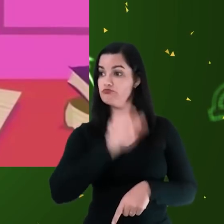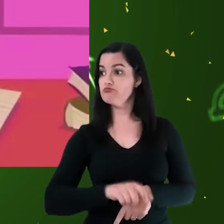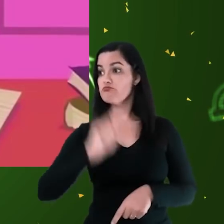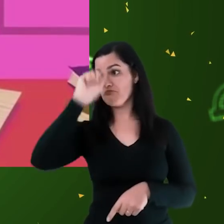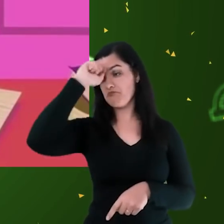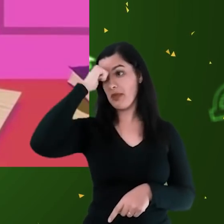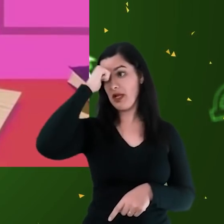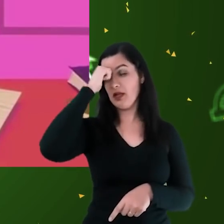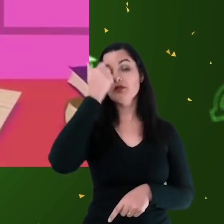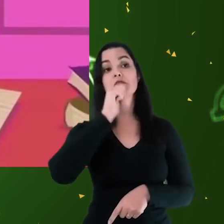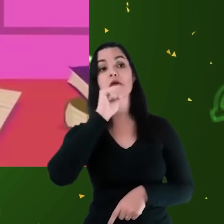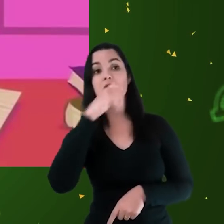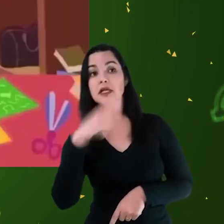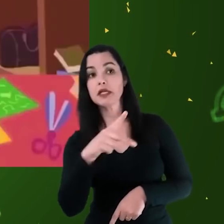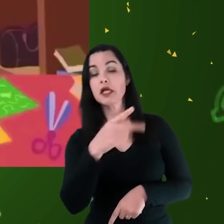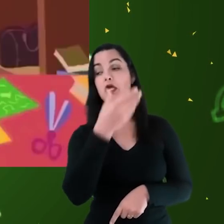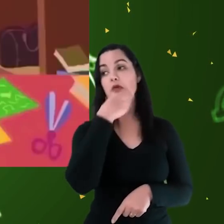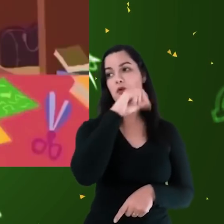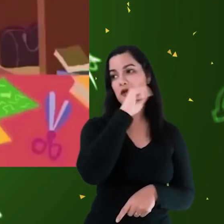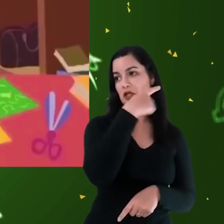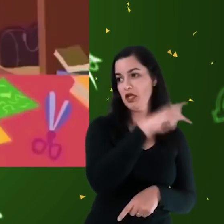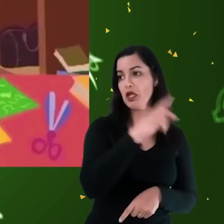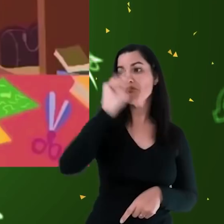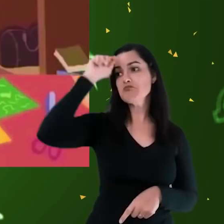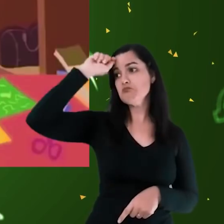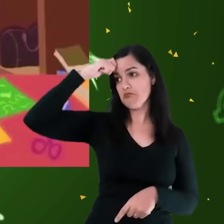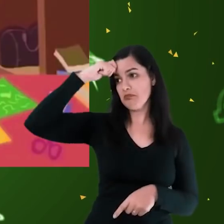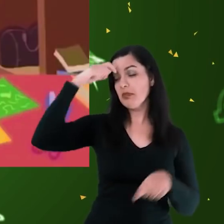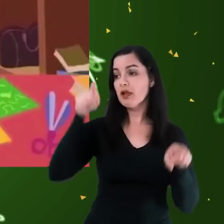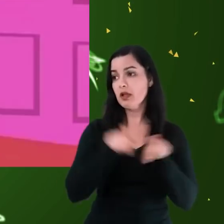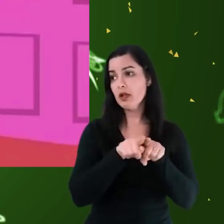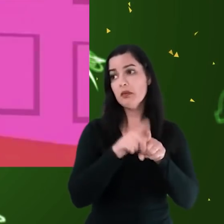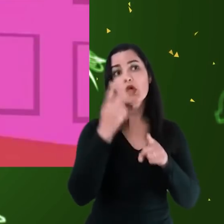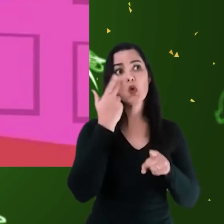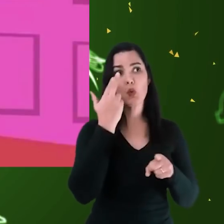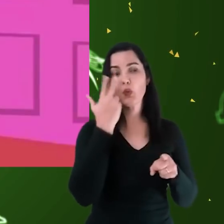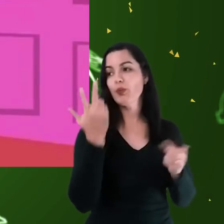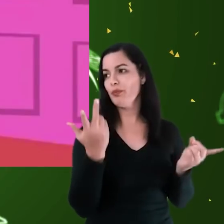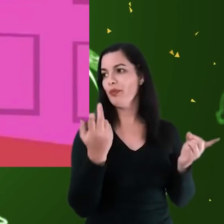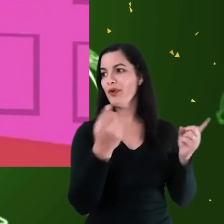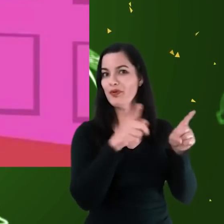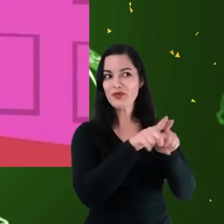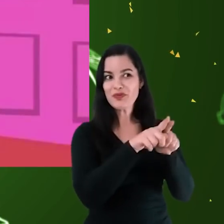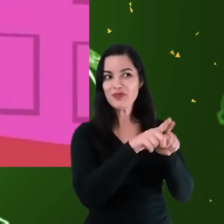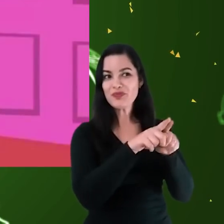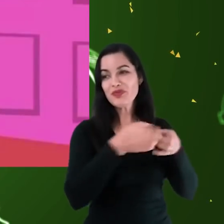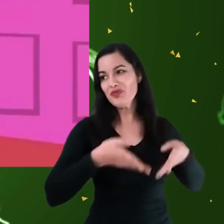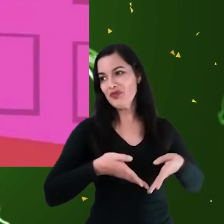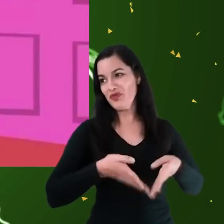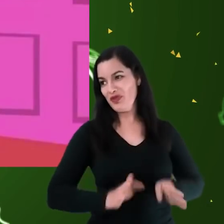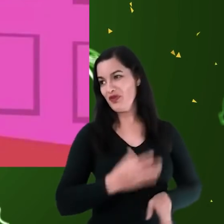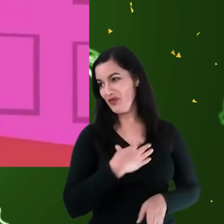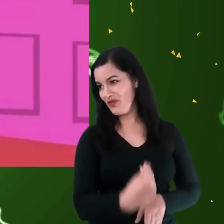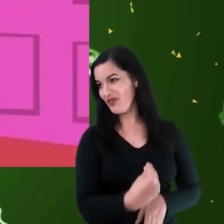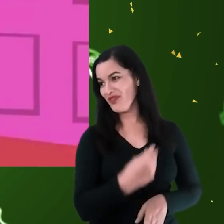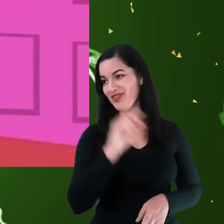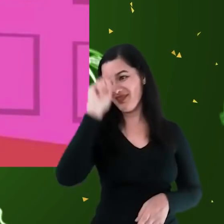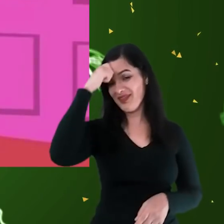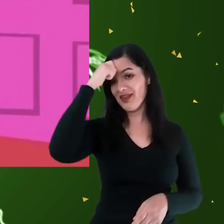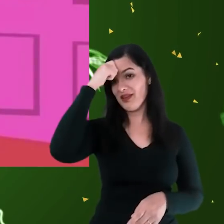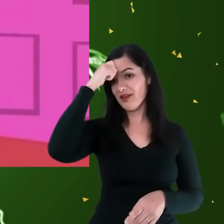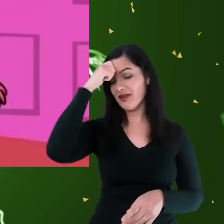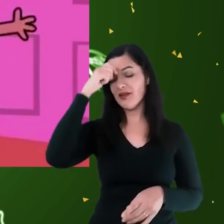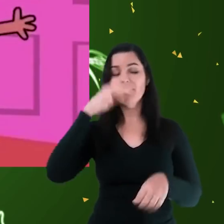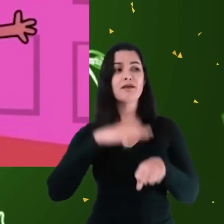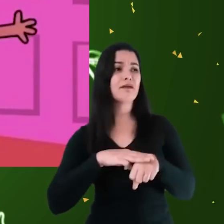preto, dá preto, certo? Tá. Mas e o marrom com isso? Por quê? A minha mãe é negra e o meu pai é